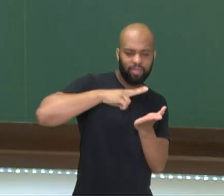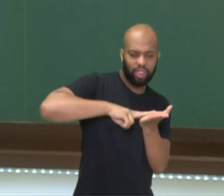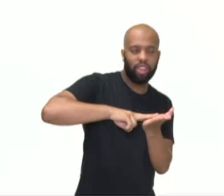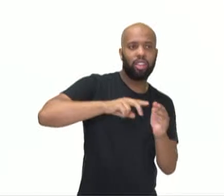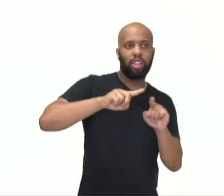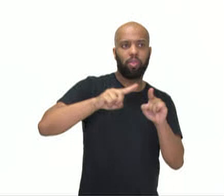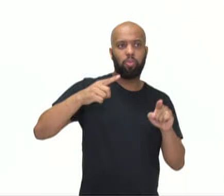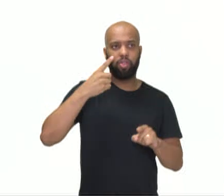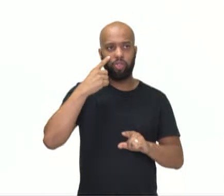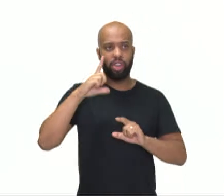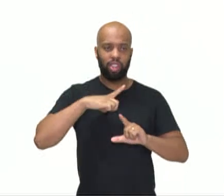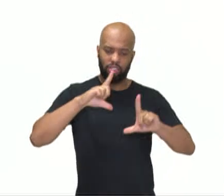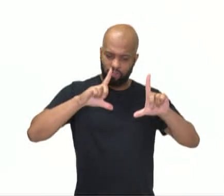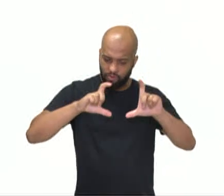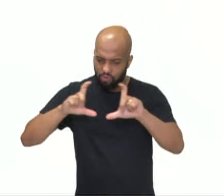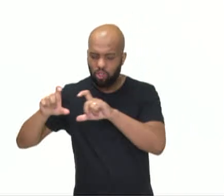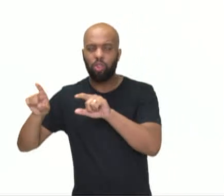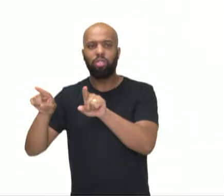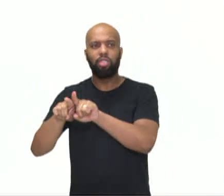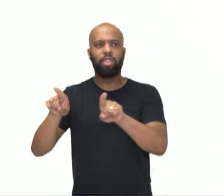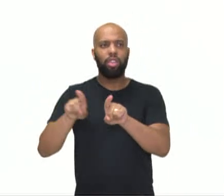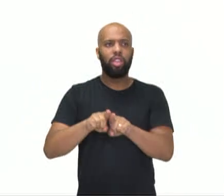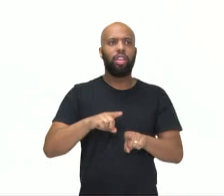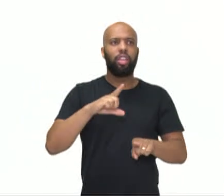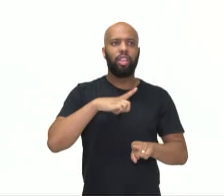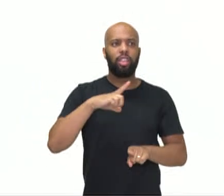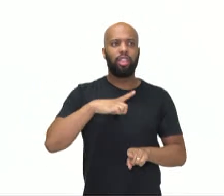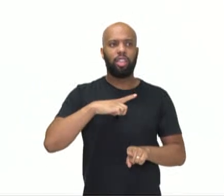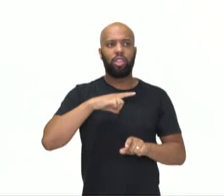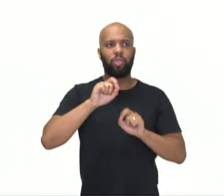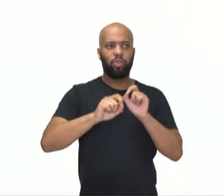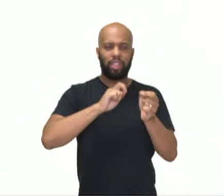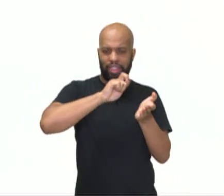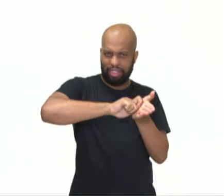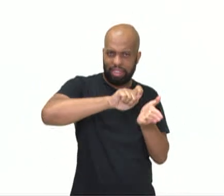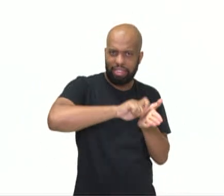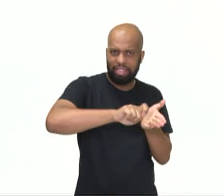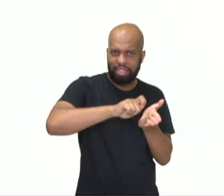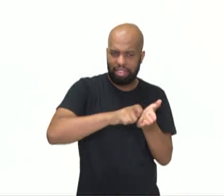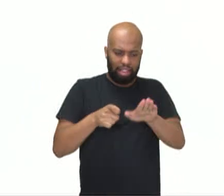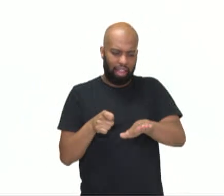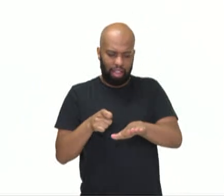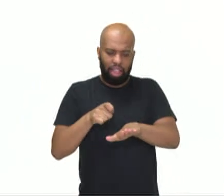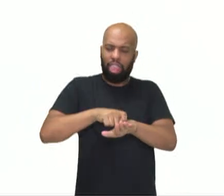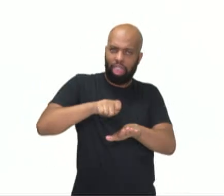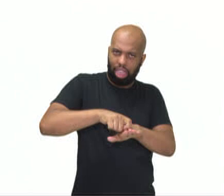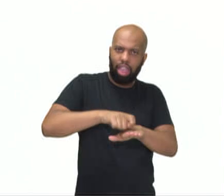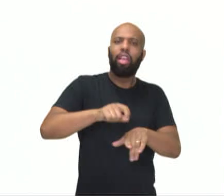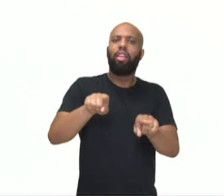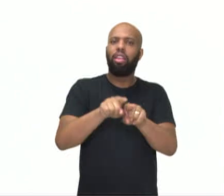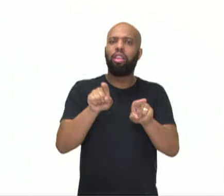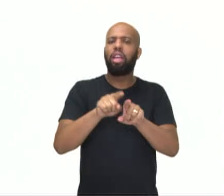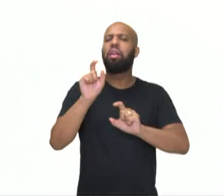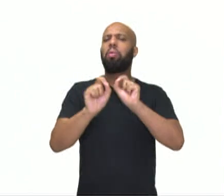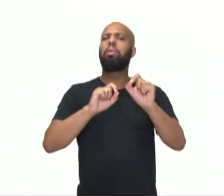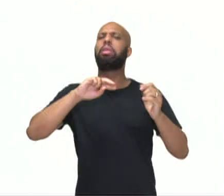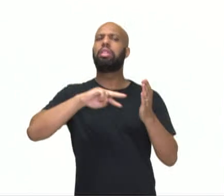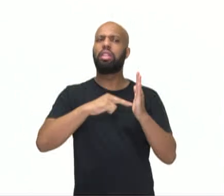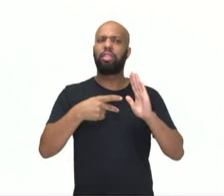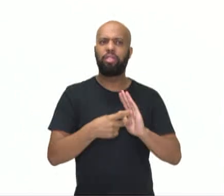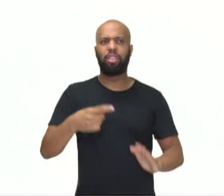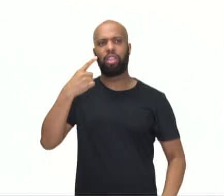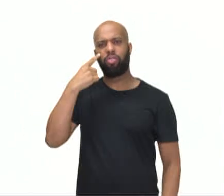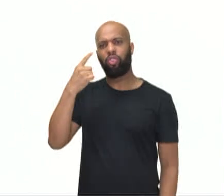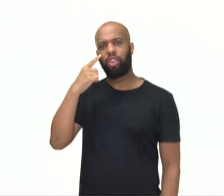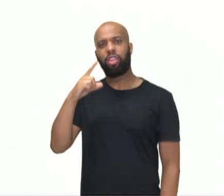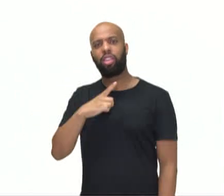veja que tem fotos, de repente no verso tem aqui uma parte escrita. Do que se trata, né? Olha aqui